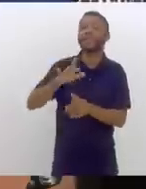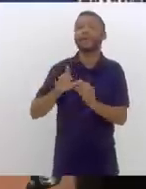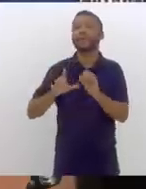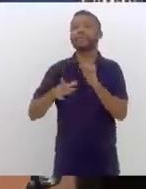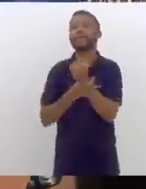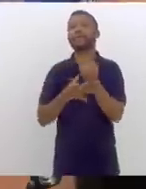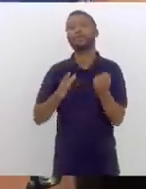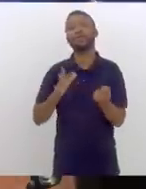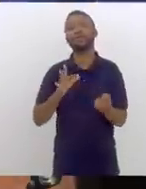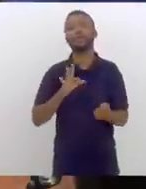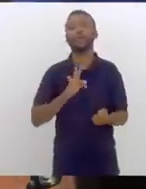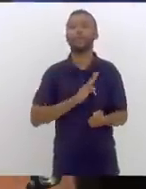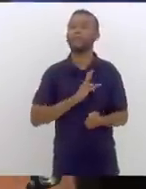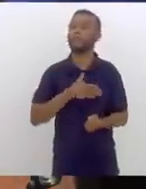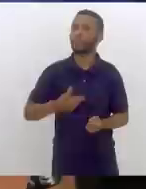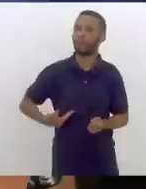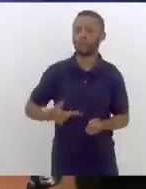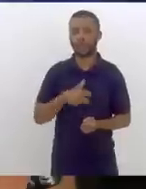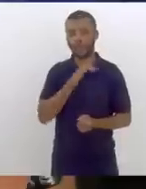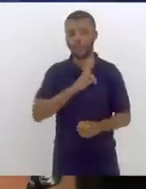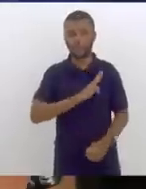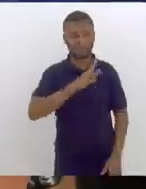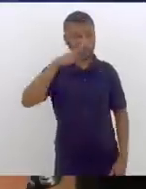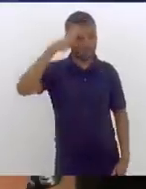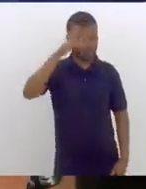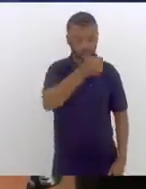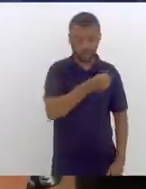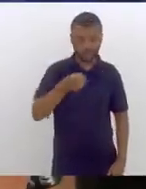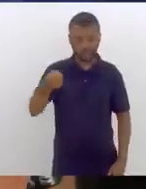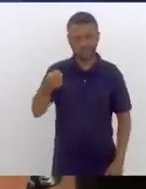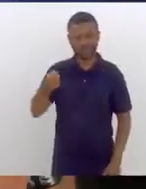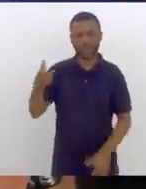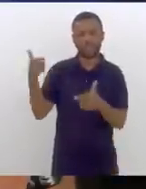prende a gente fica com esses demônios